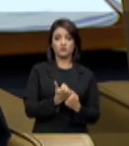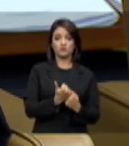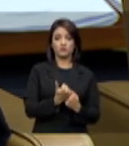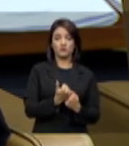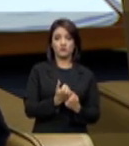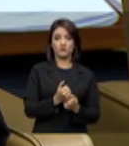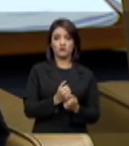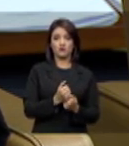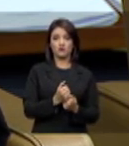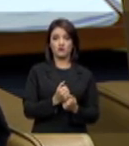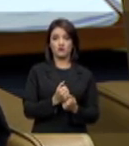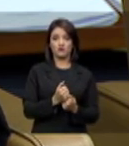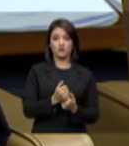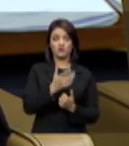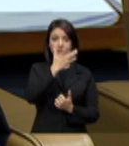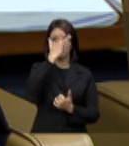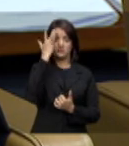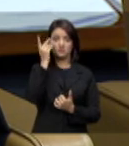requerente